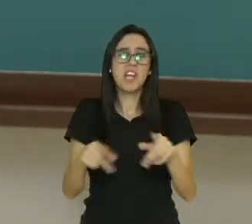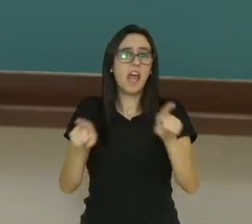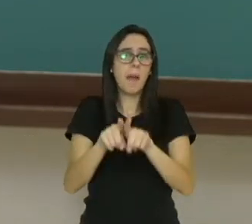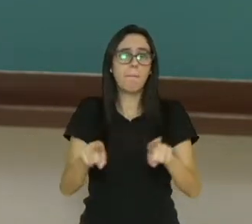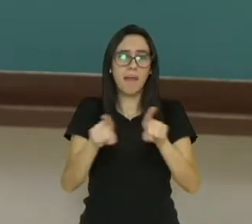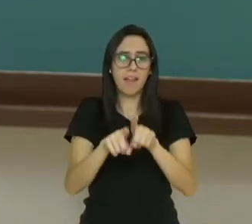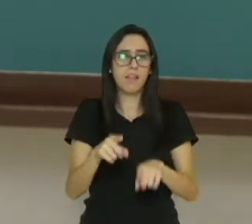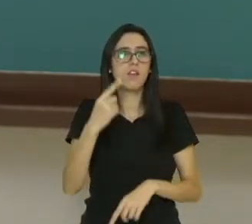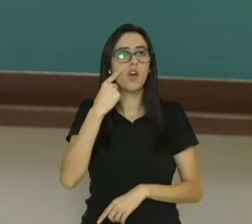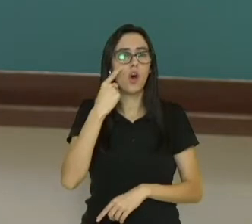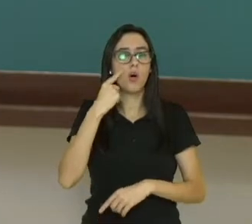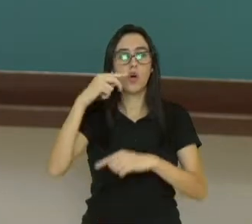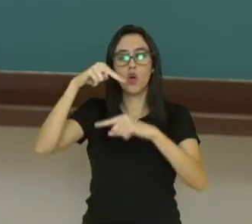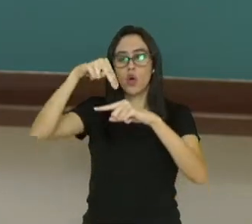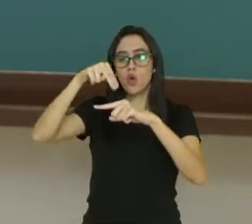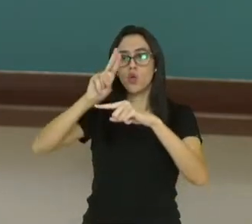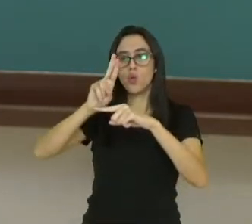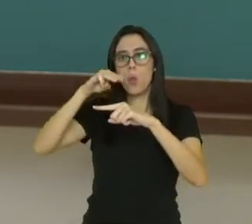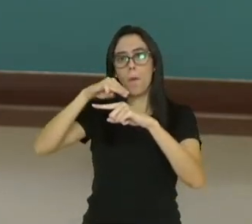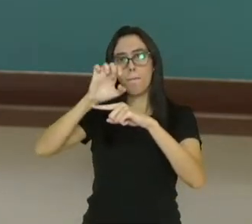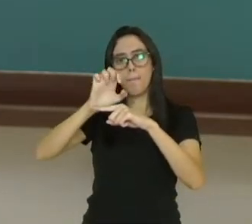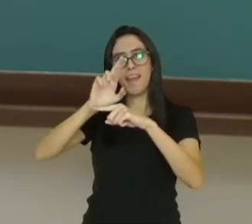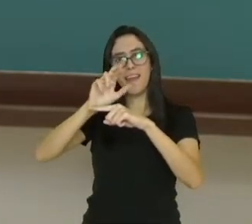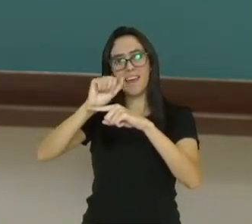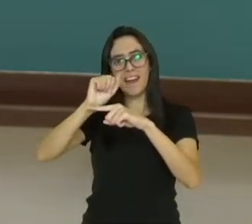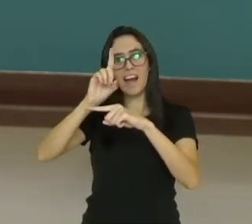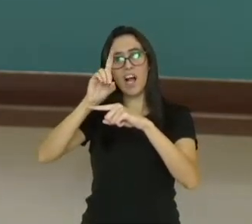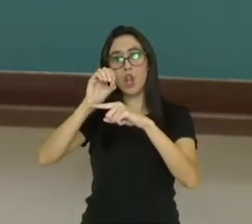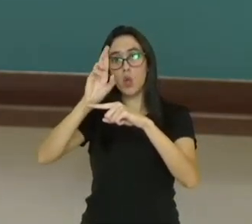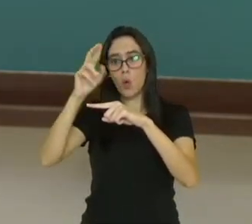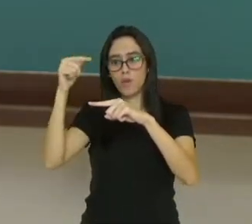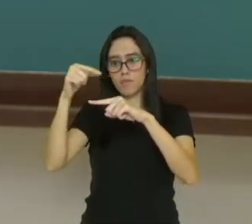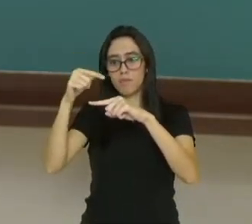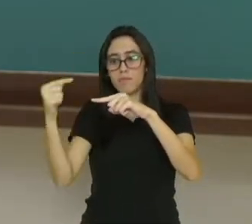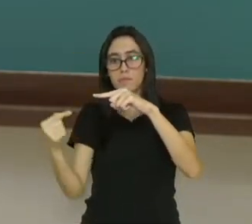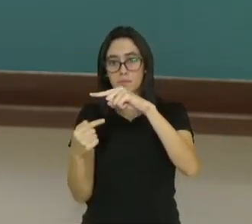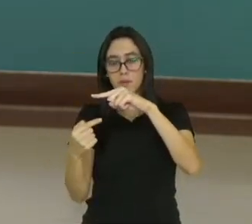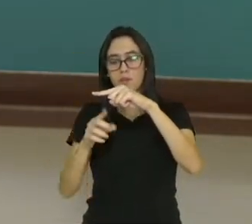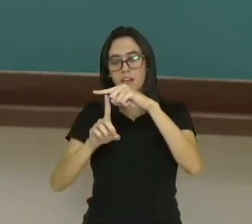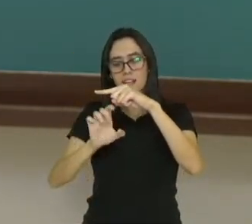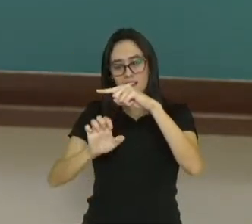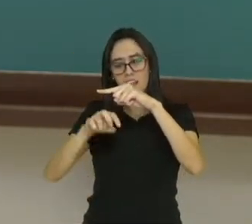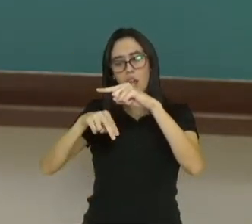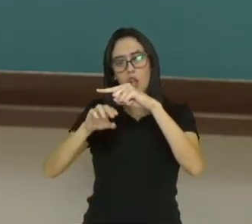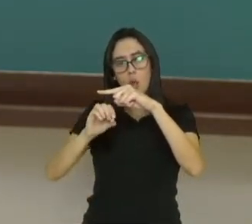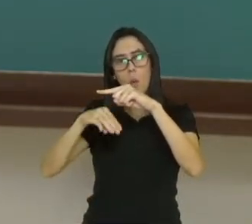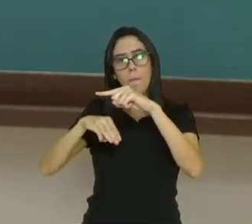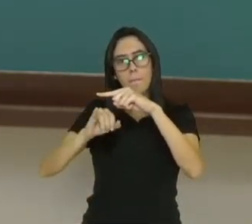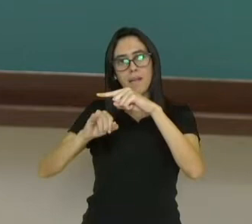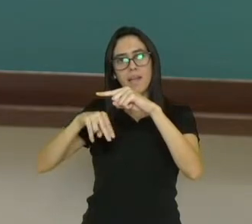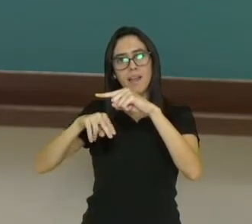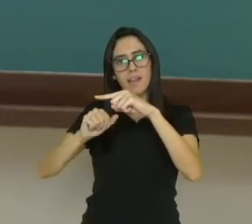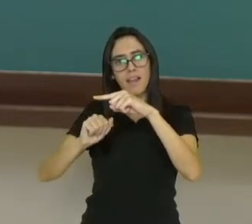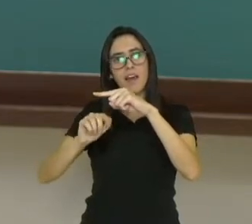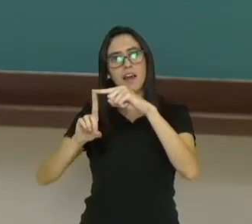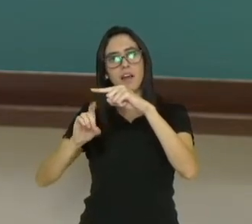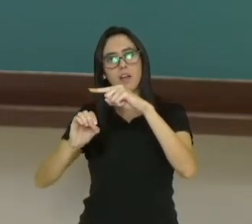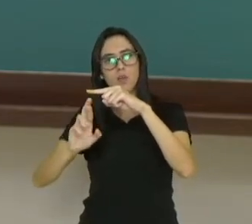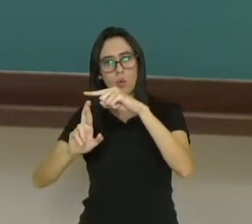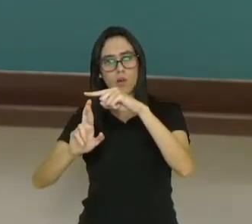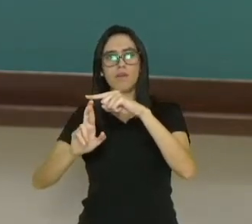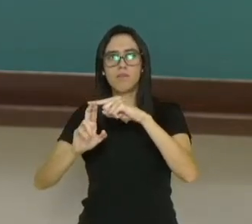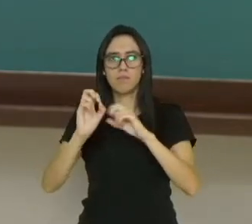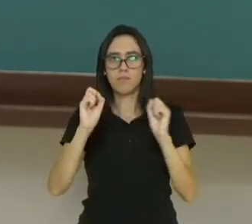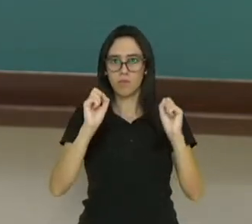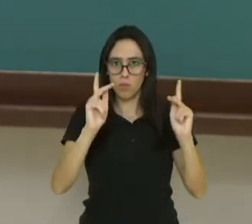é quem está em cima do tracinho, né? Denominador é quem está embaixo. Então, nesse caso, o 6 é meu numerador e o